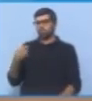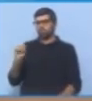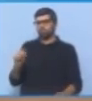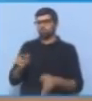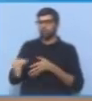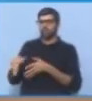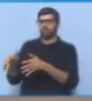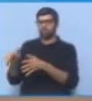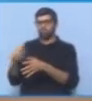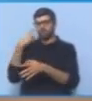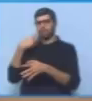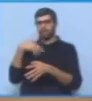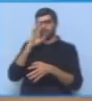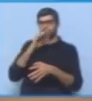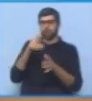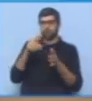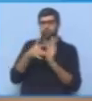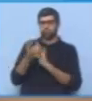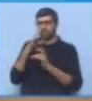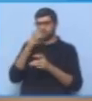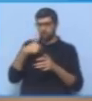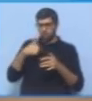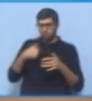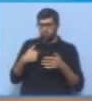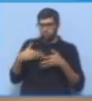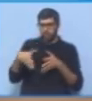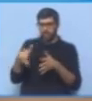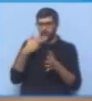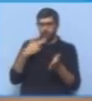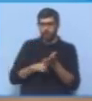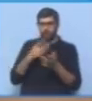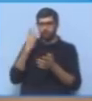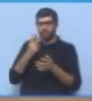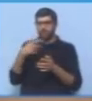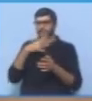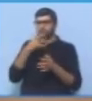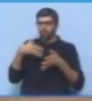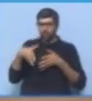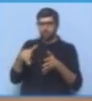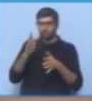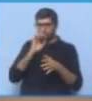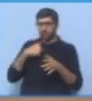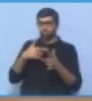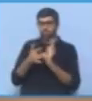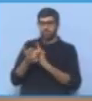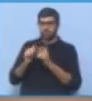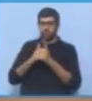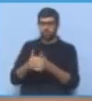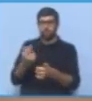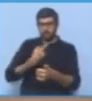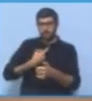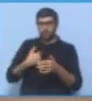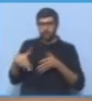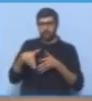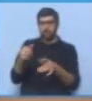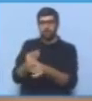eu pensava, se Jesus diz, eu sou o caminho e a verdade e a vida, então ele diz, eu sou o caminho. Então, se eu sou cristão, eu não posso percorrer outro que não seja este o caminho.